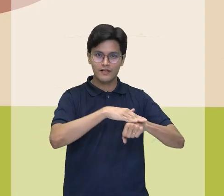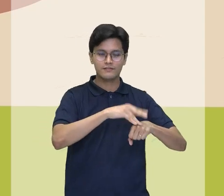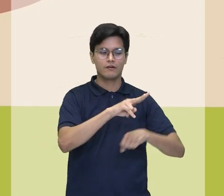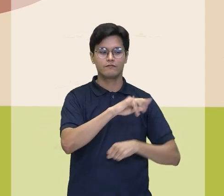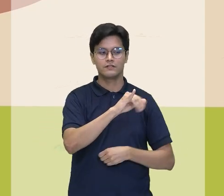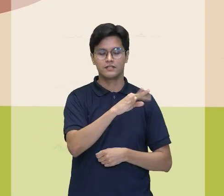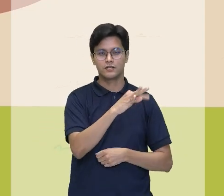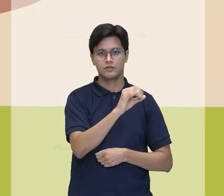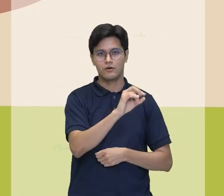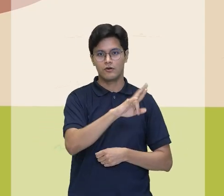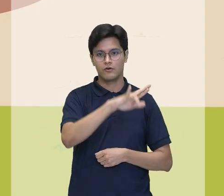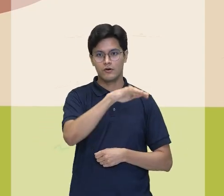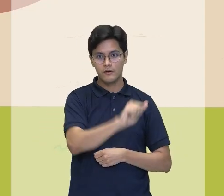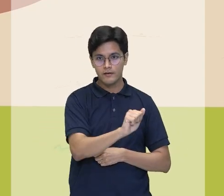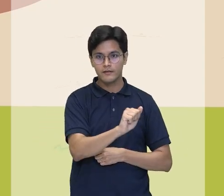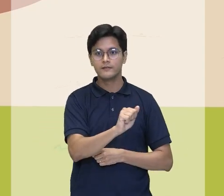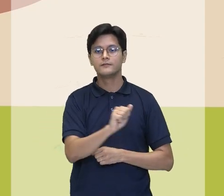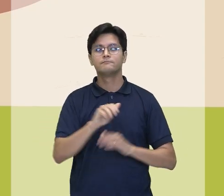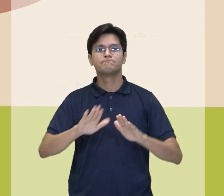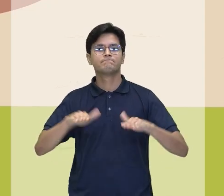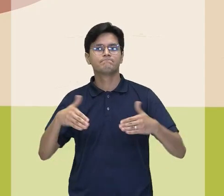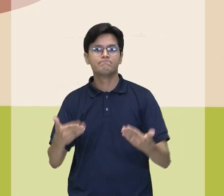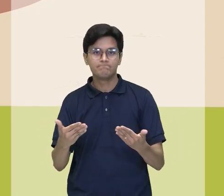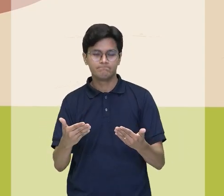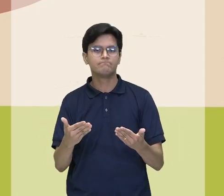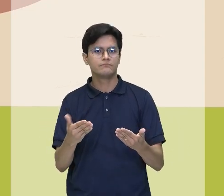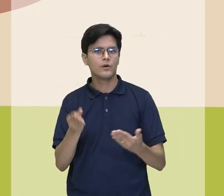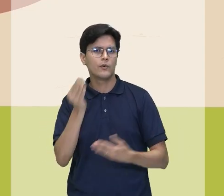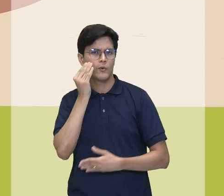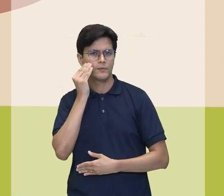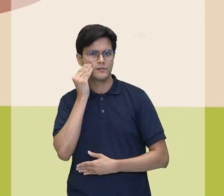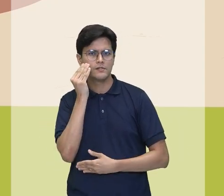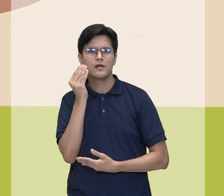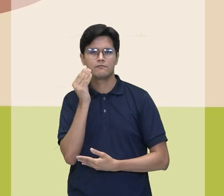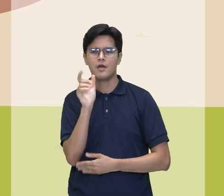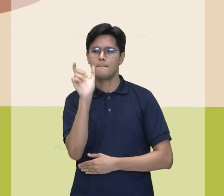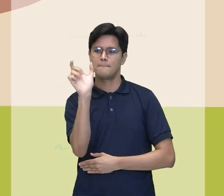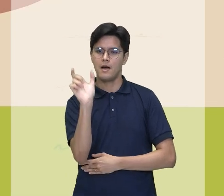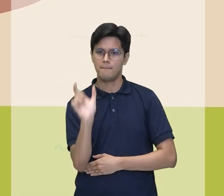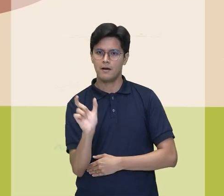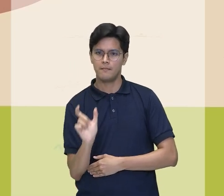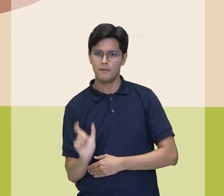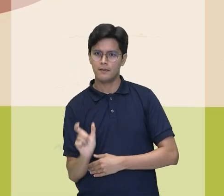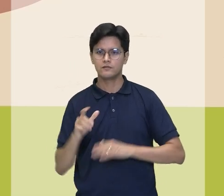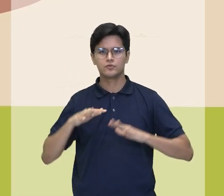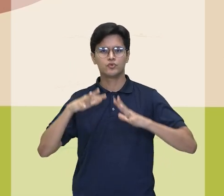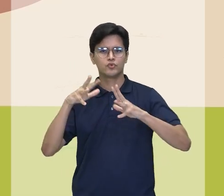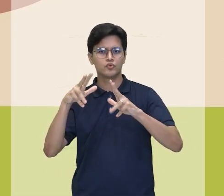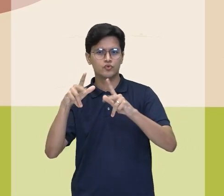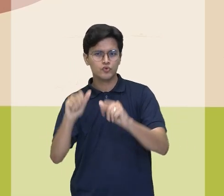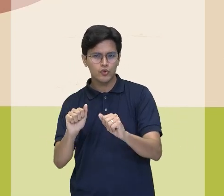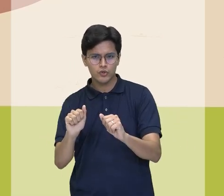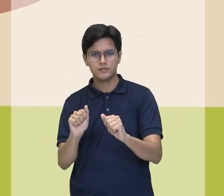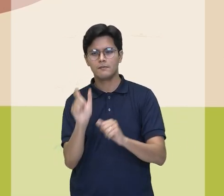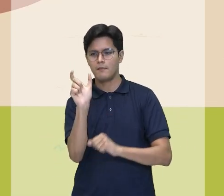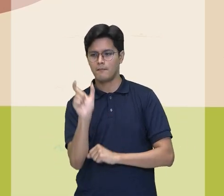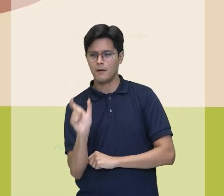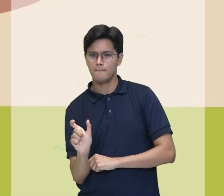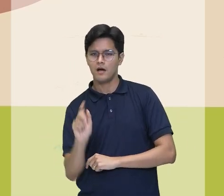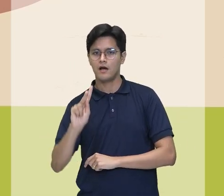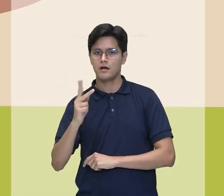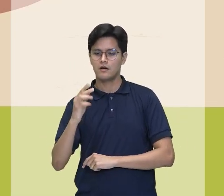Victoria. Então, observem que todas essas palavras aí, que a palavrinha her está ali no final,